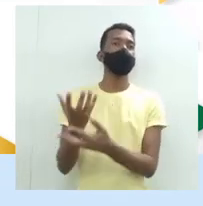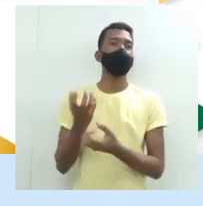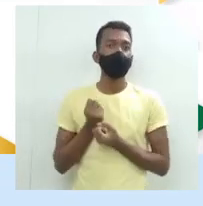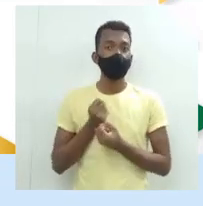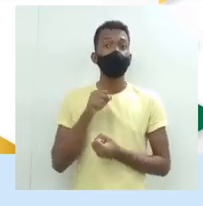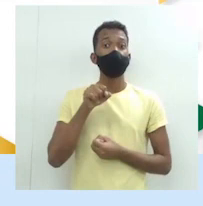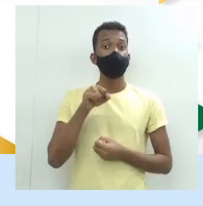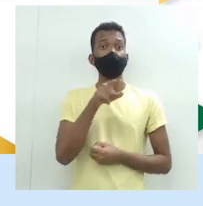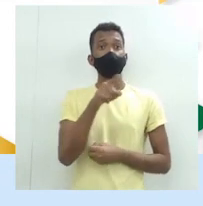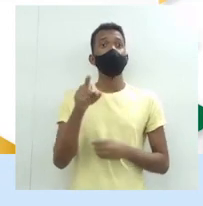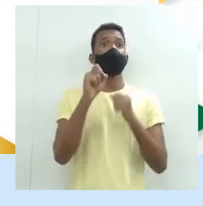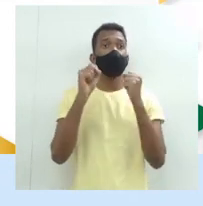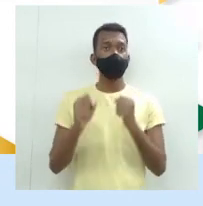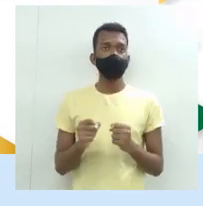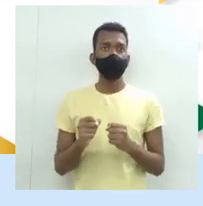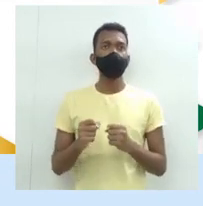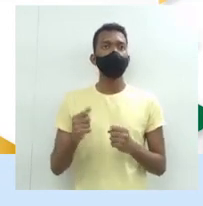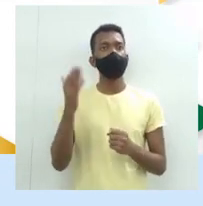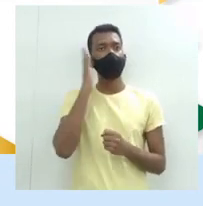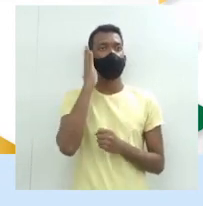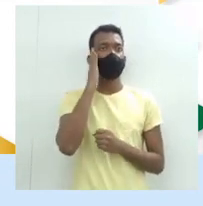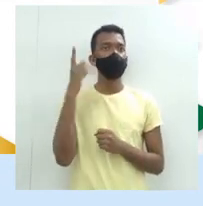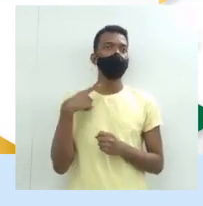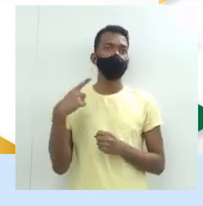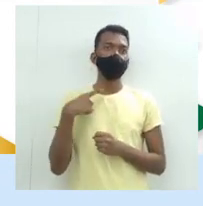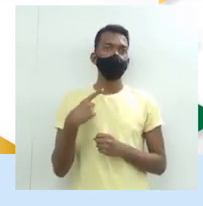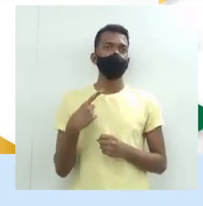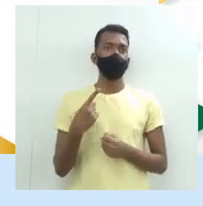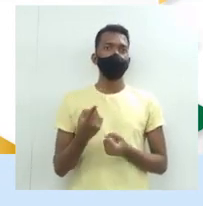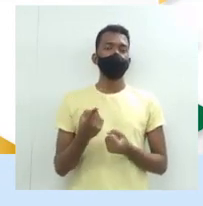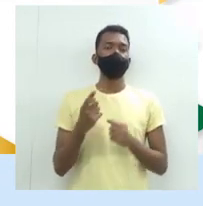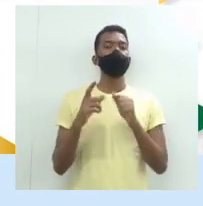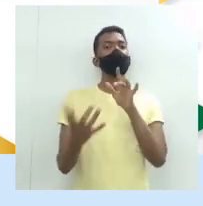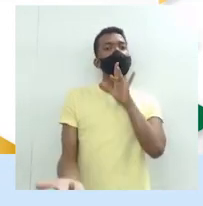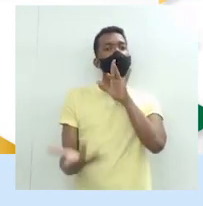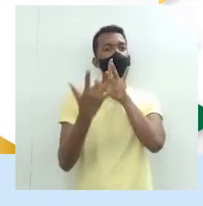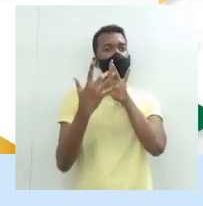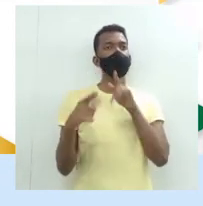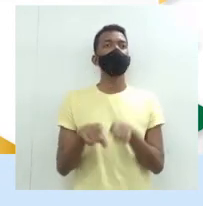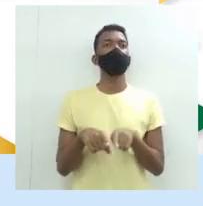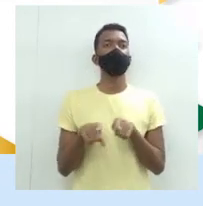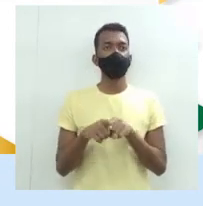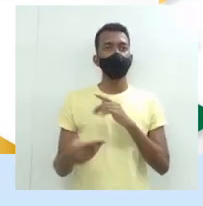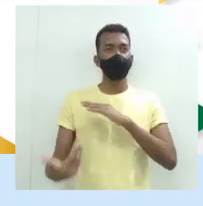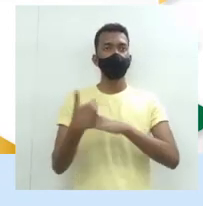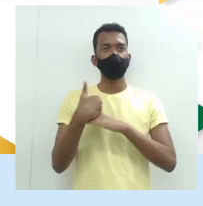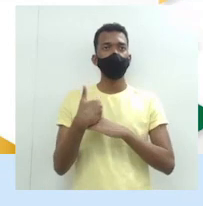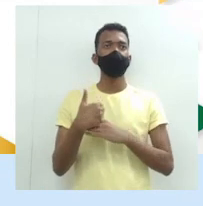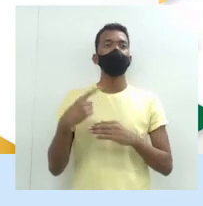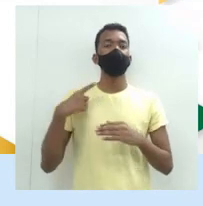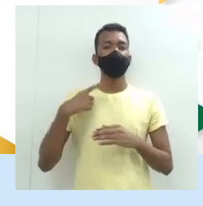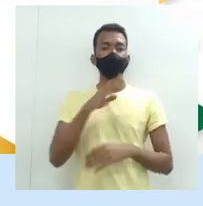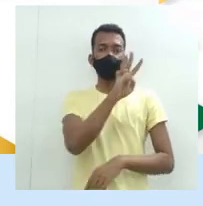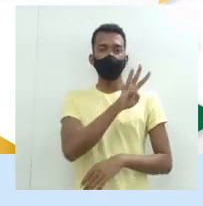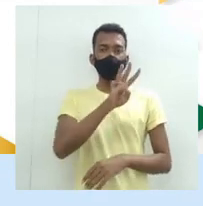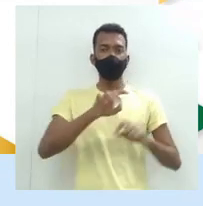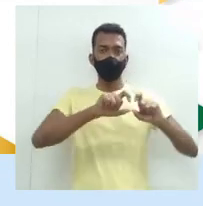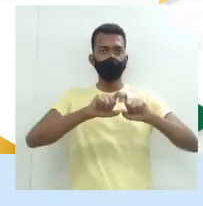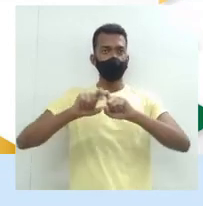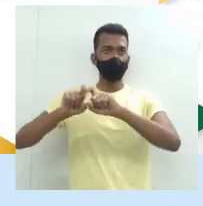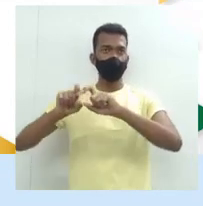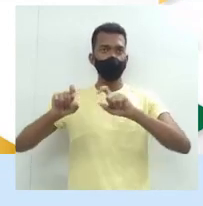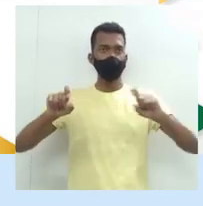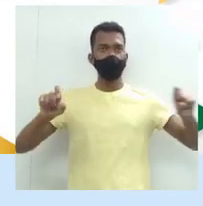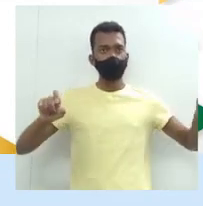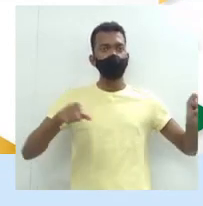você queira saber, aí tem ali, ó, or reach us online. Acesse a gente online, aí tem o site e você